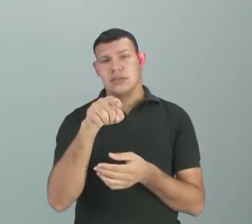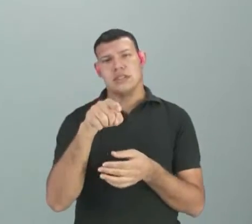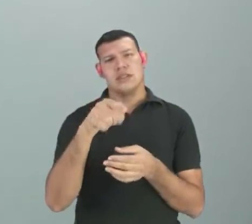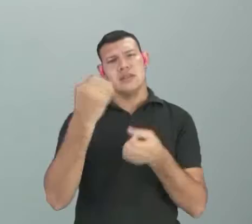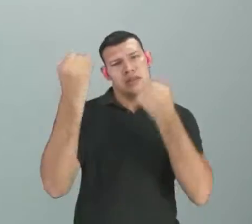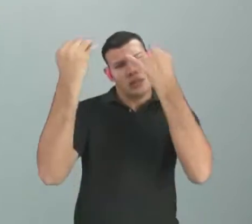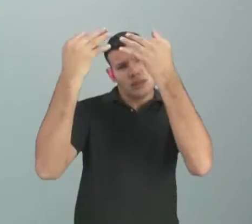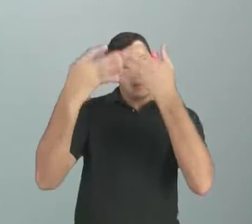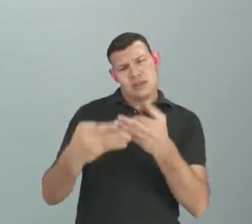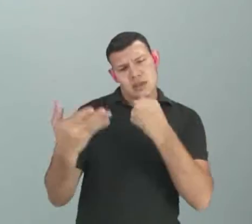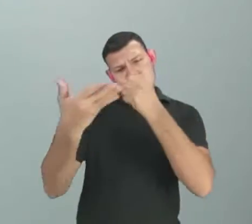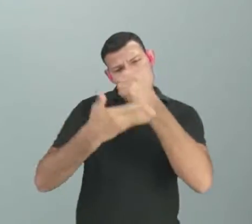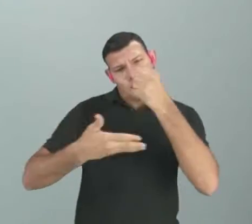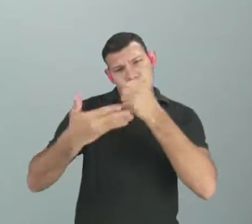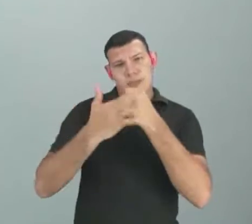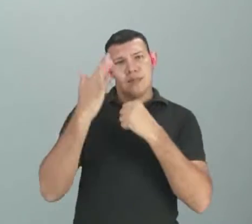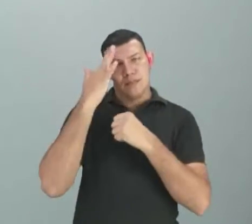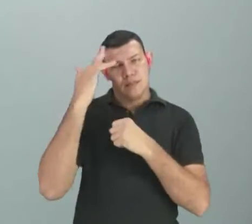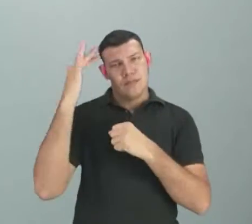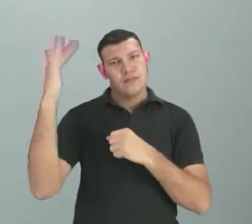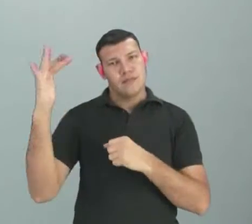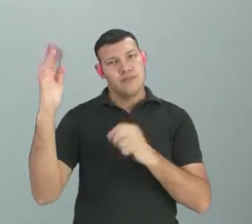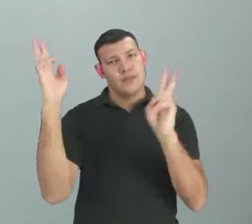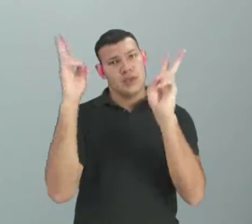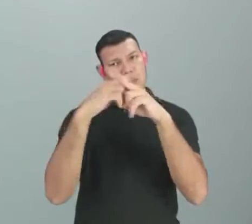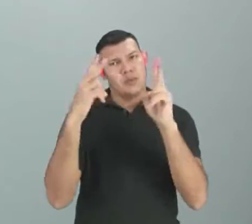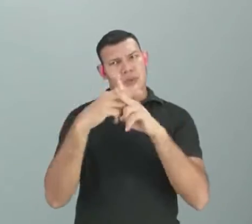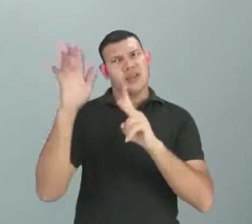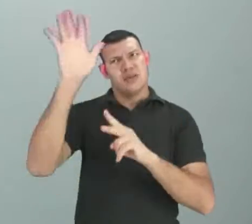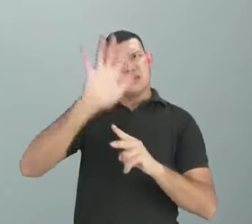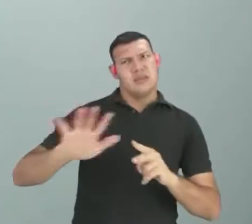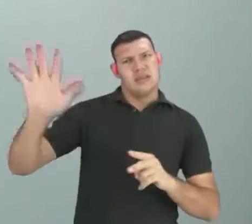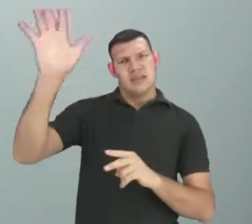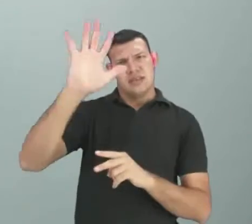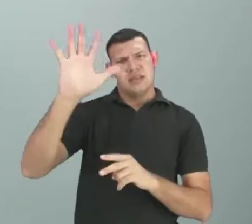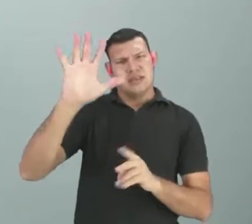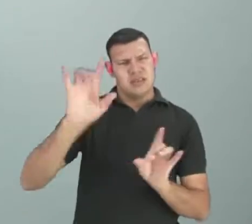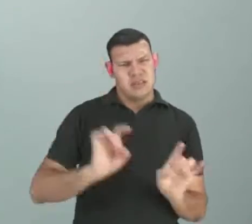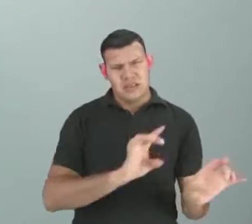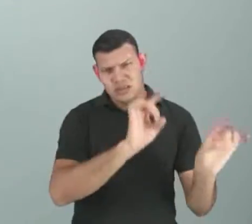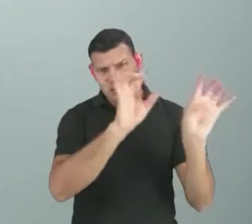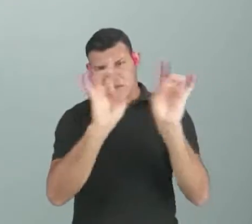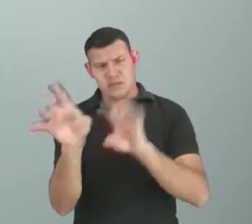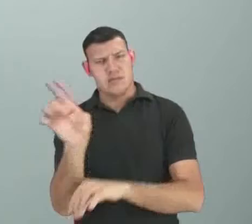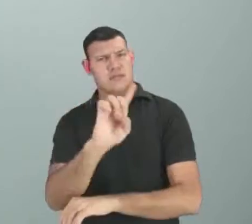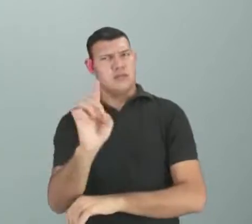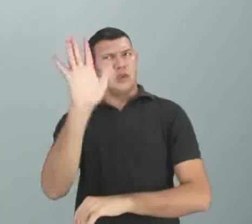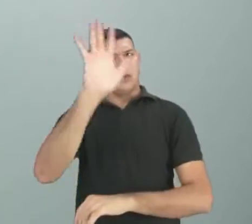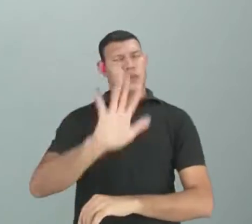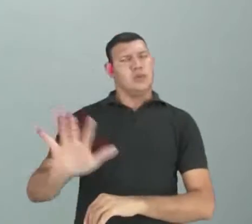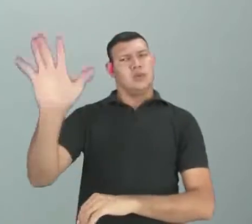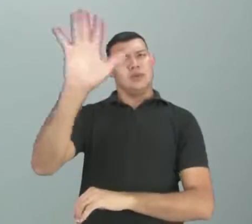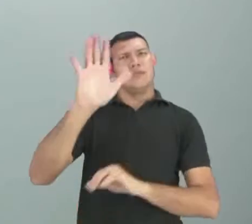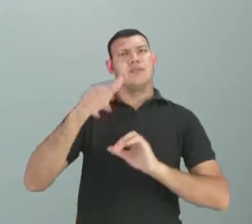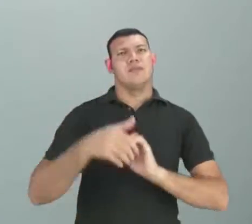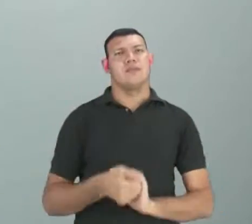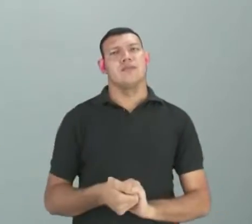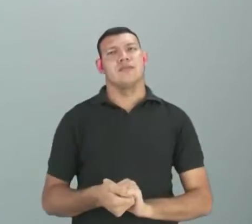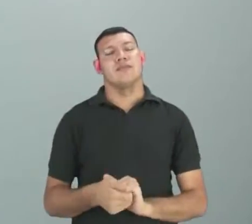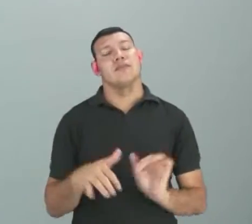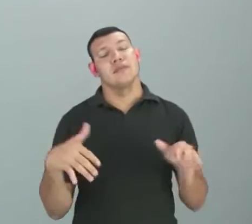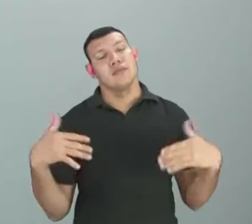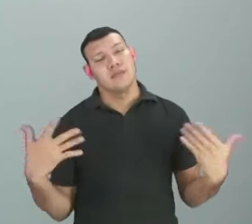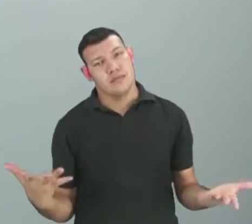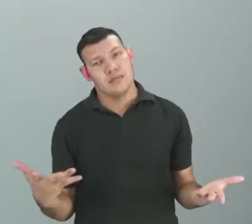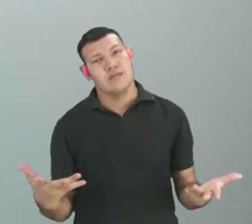bases filosóficas, né, das lutas, em geral, não precisa ser em alguma específica. Então